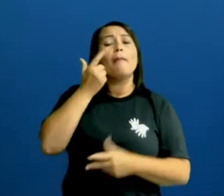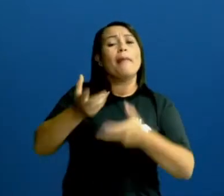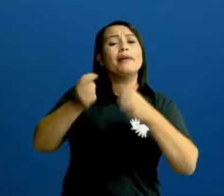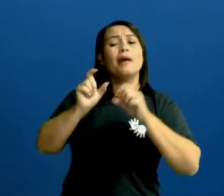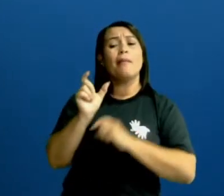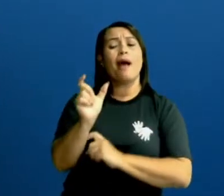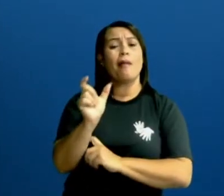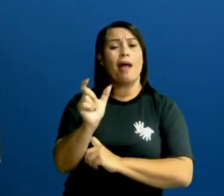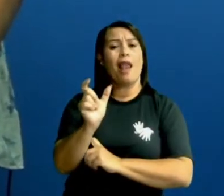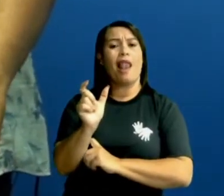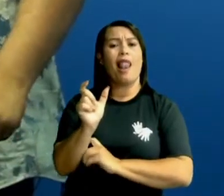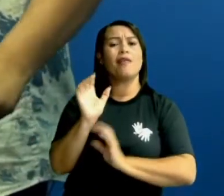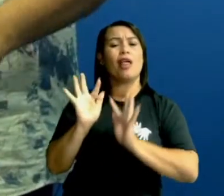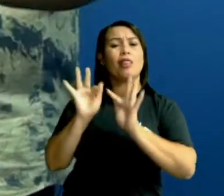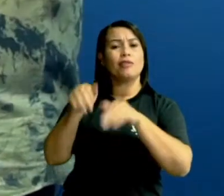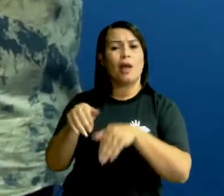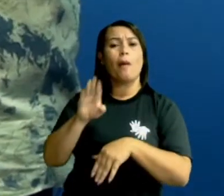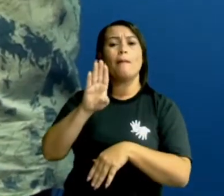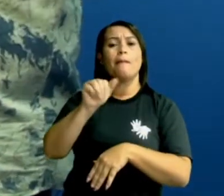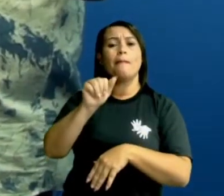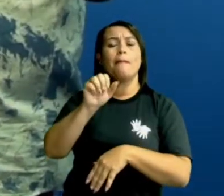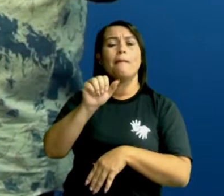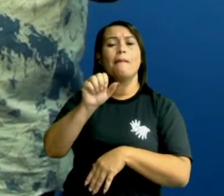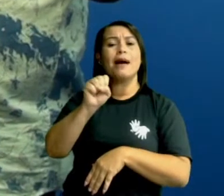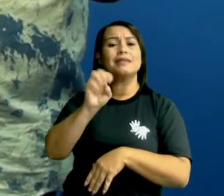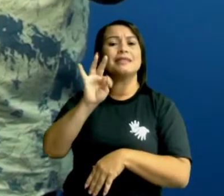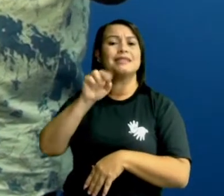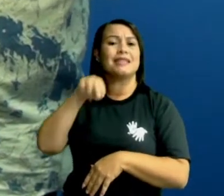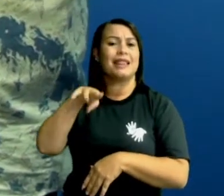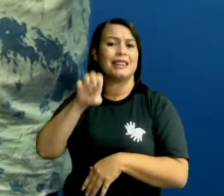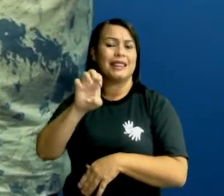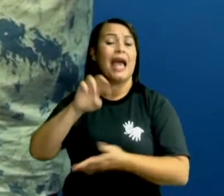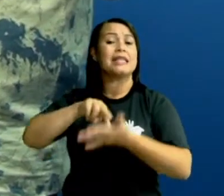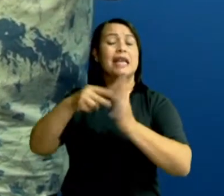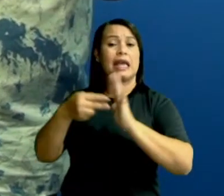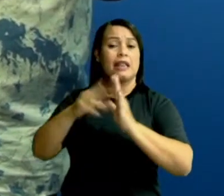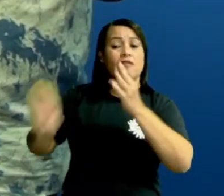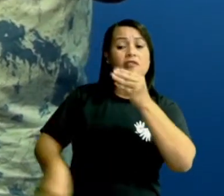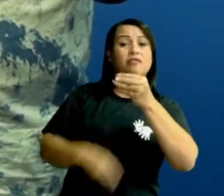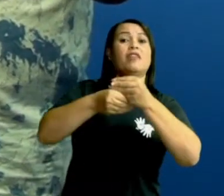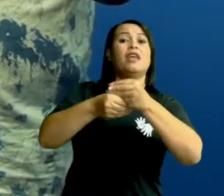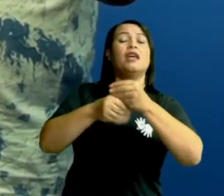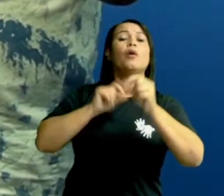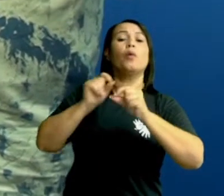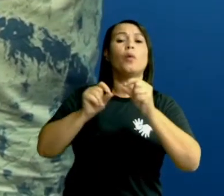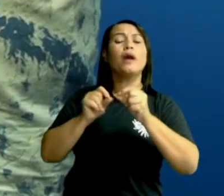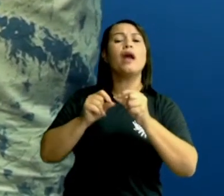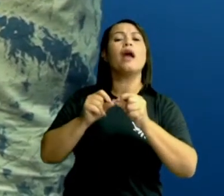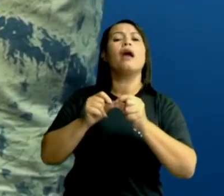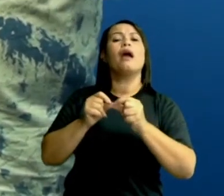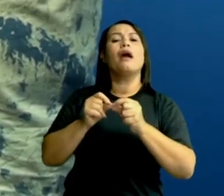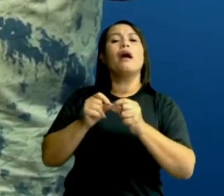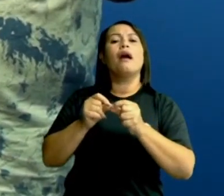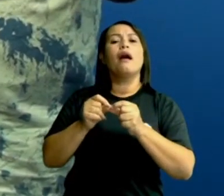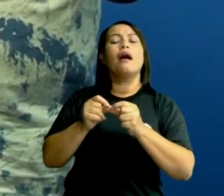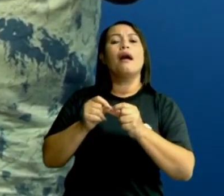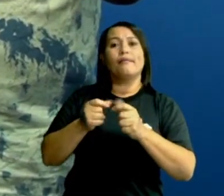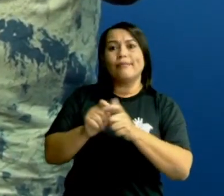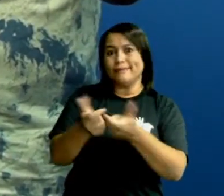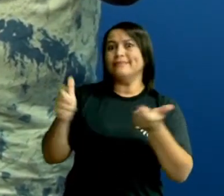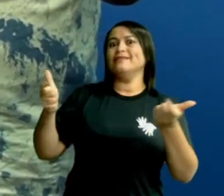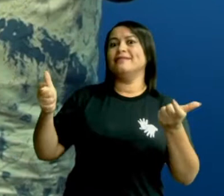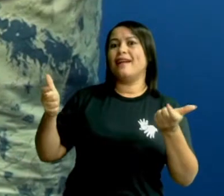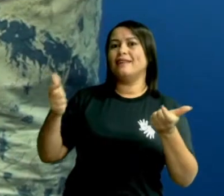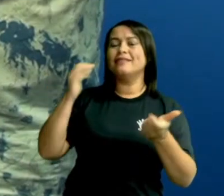palavra que está aqui no final, ó, bastante, ela está acrescentando uma circunstância de